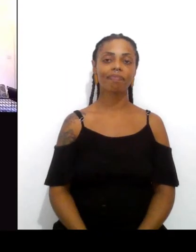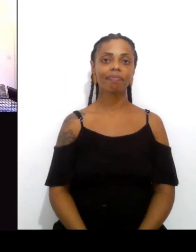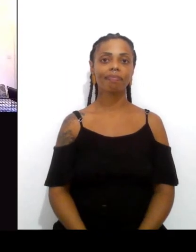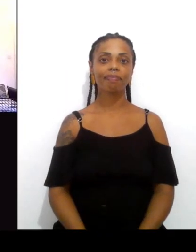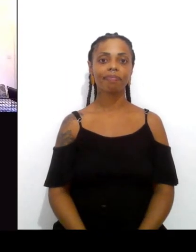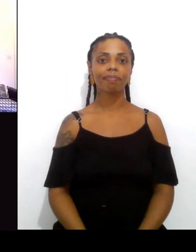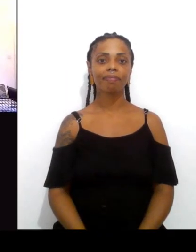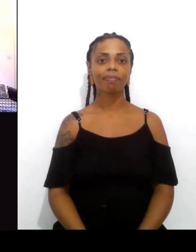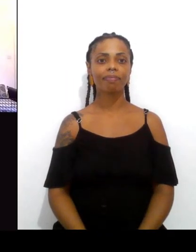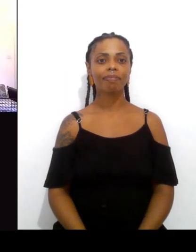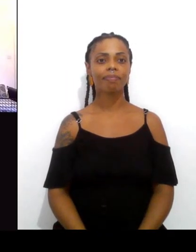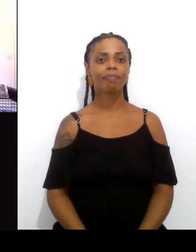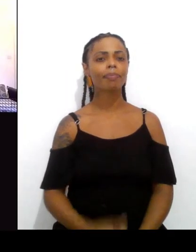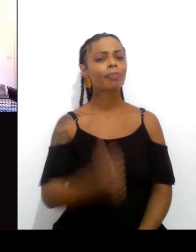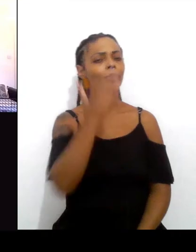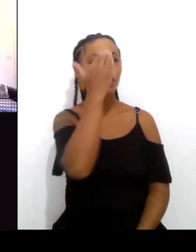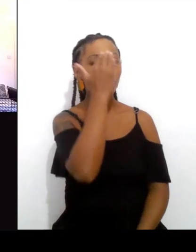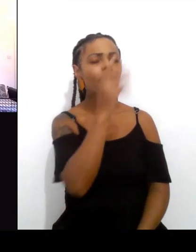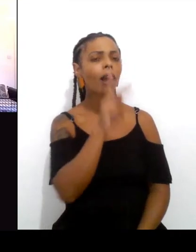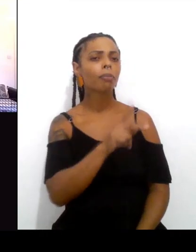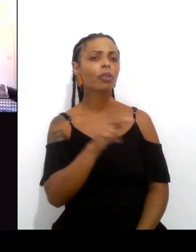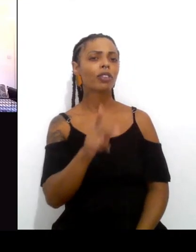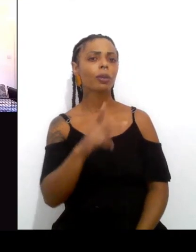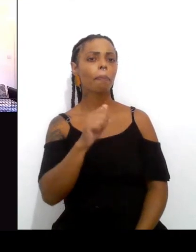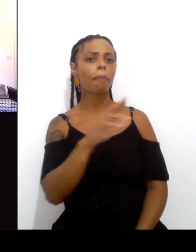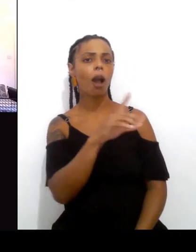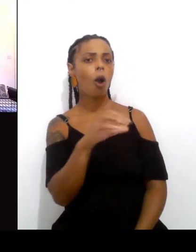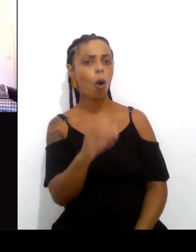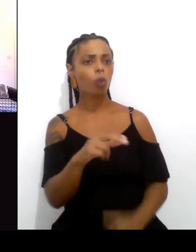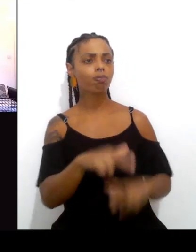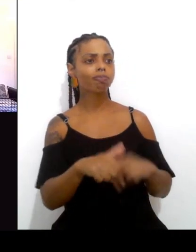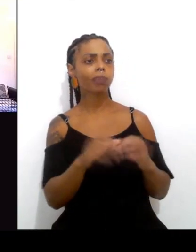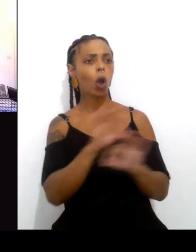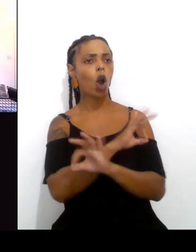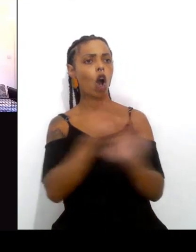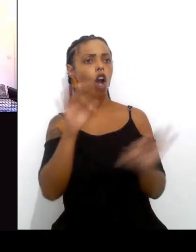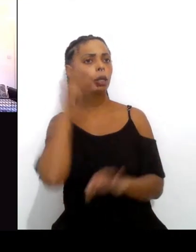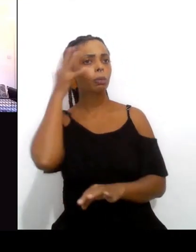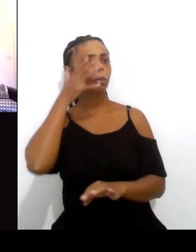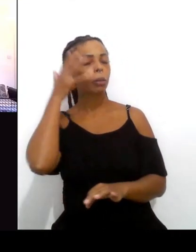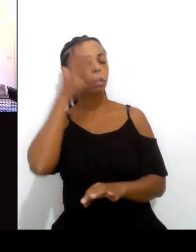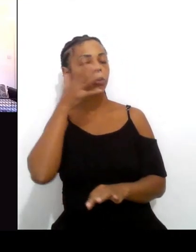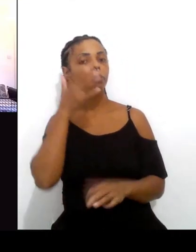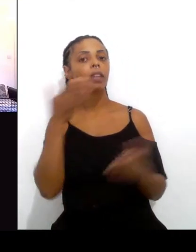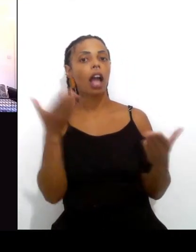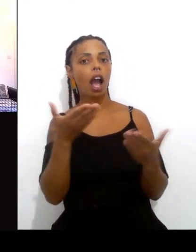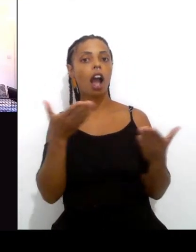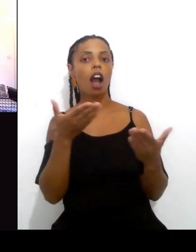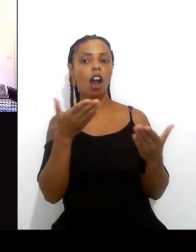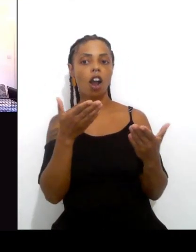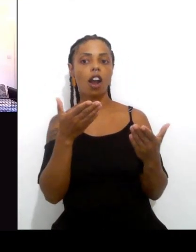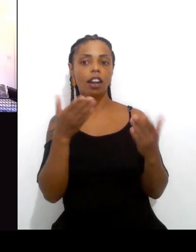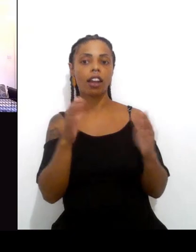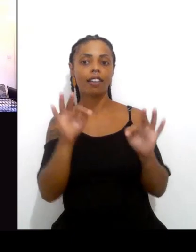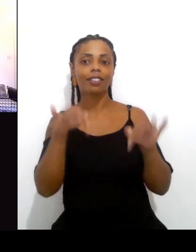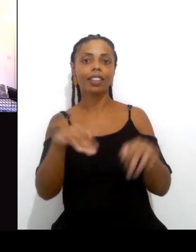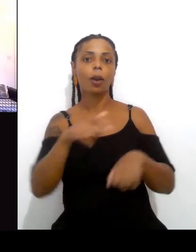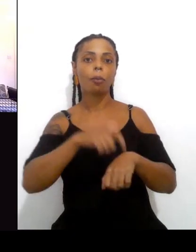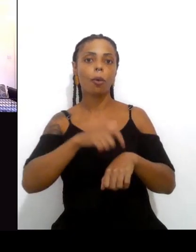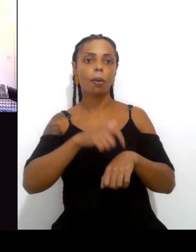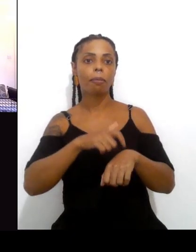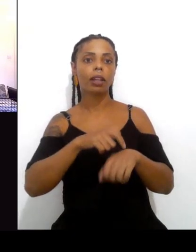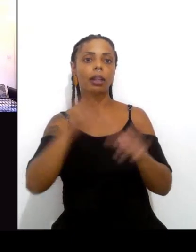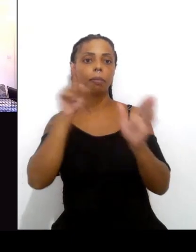Muito obrigado ao Professor Paulo de quem off pela última apresentação vamos agora passar para a parte final das perguntas eu queria lembrar